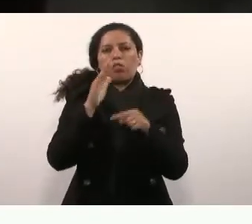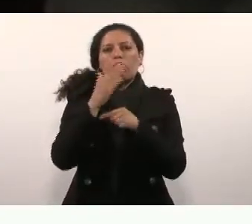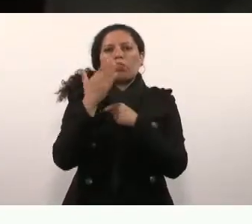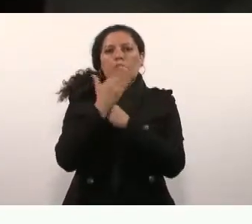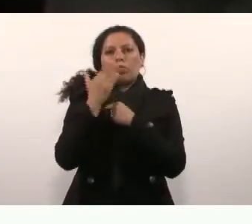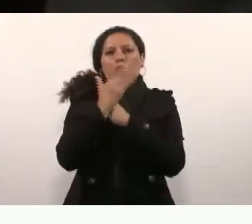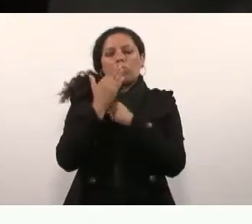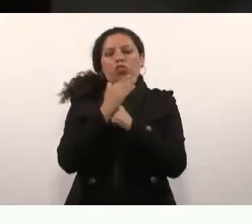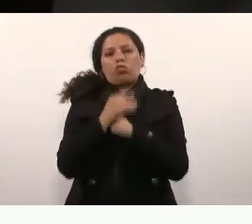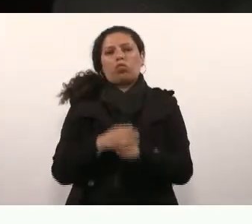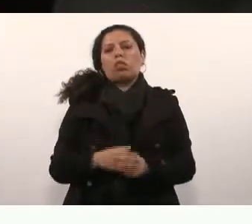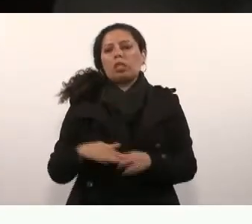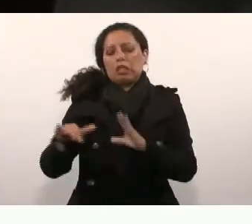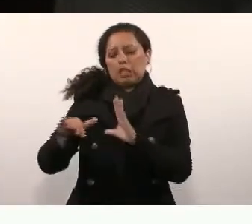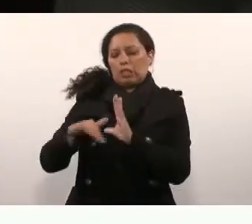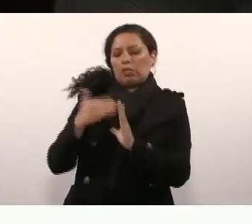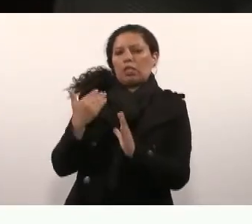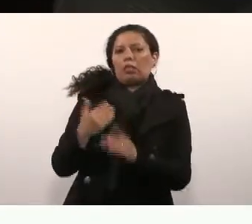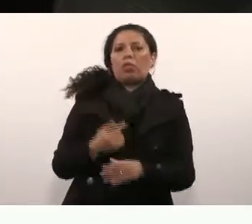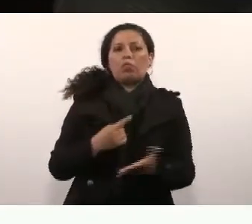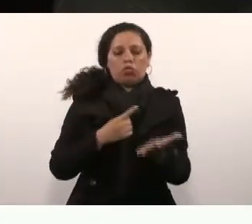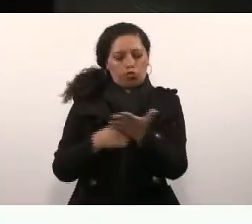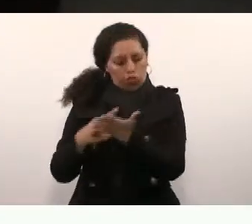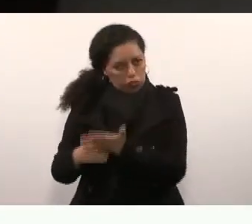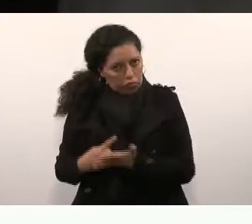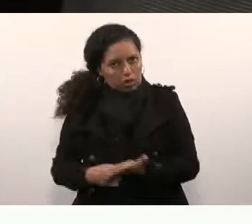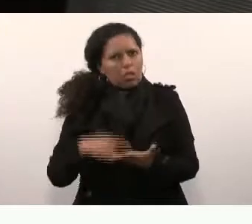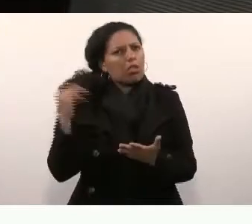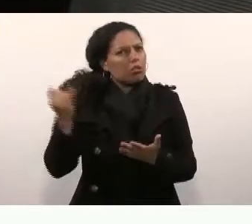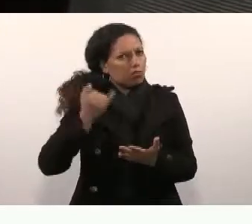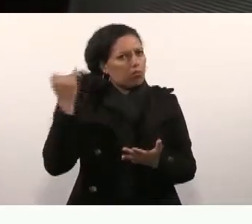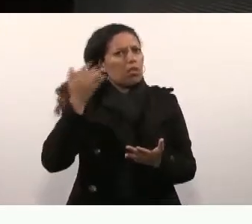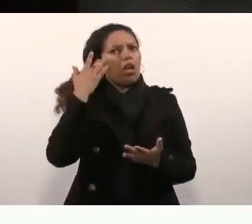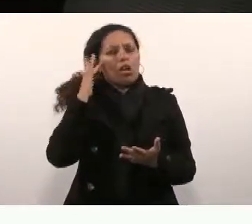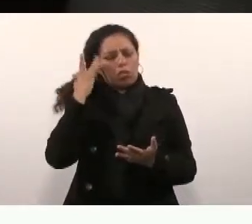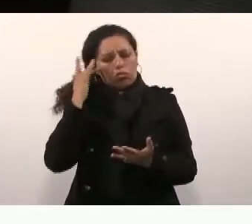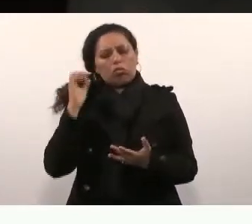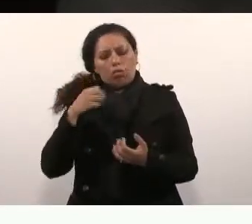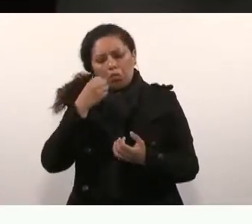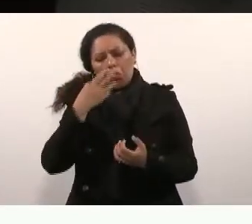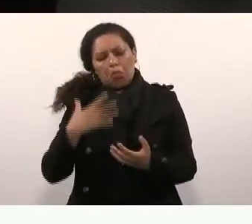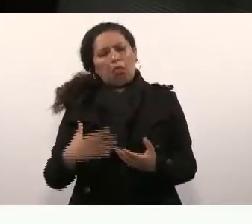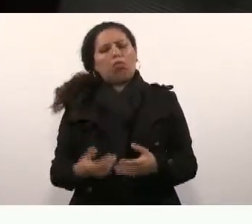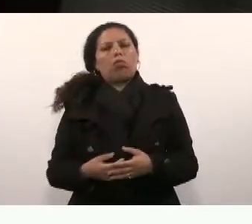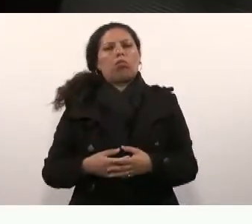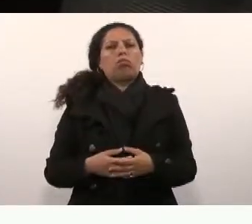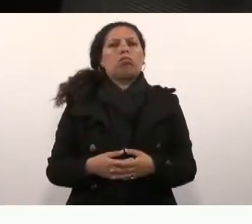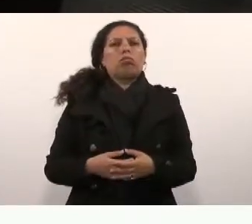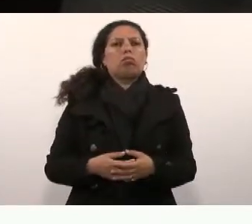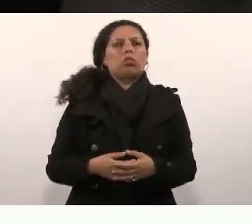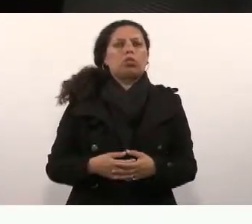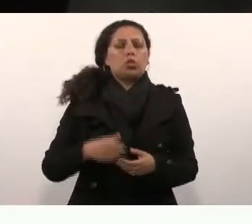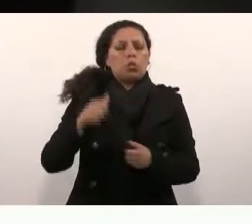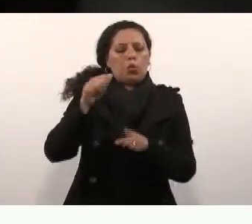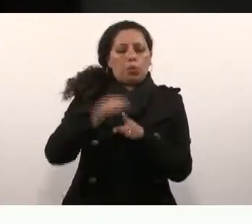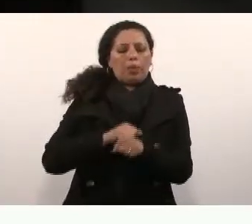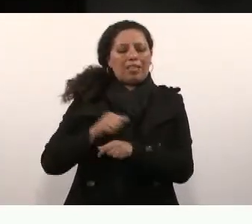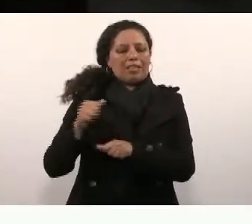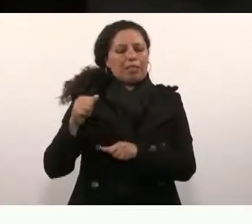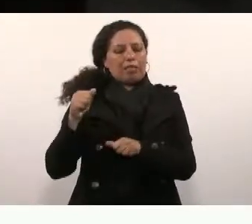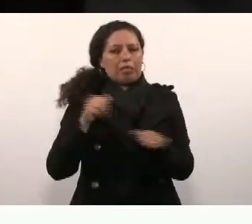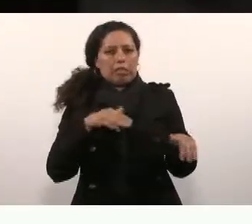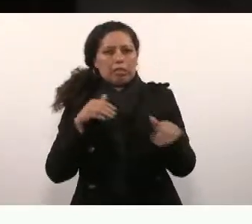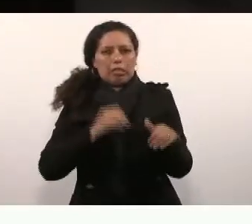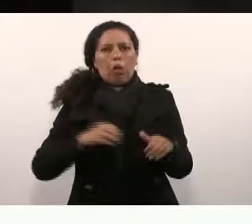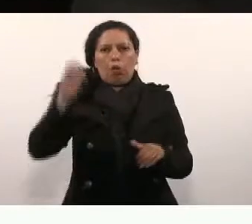me passar, eu encaminho para a assessoria. Vamos marcar sim, eu acho que é uma excelente iniciativa. Ver se a gente consegue fazer isso em setembro ou outubro,